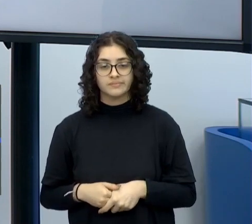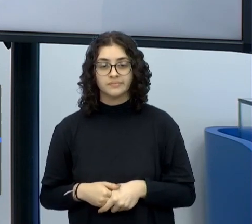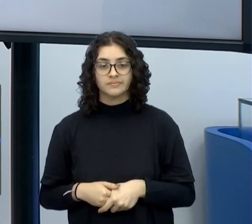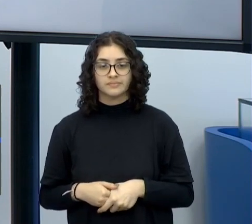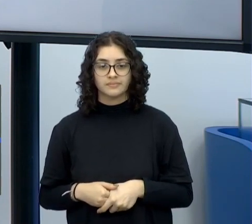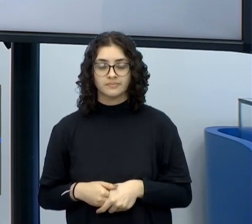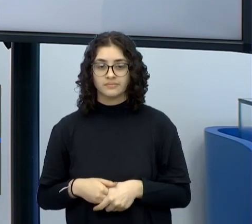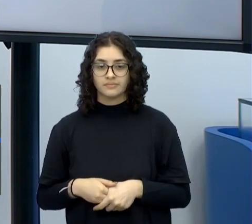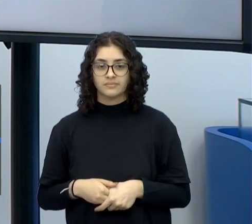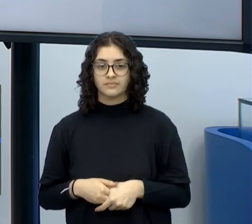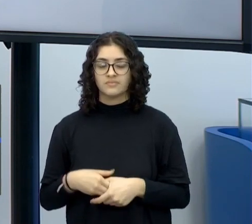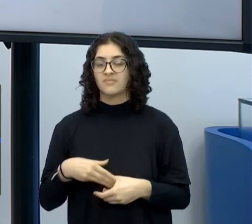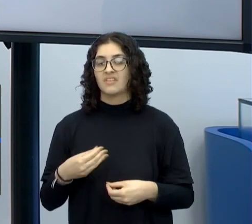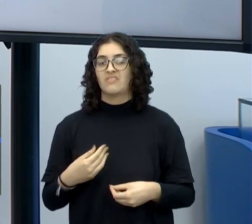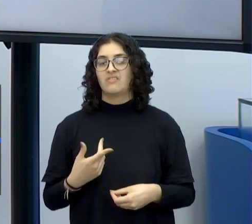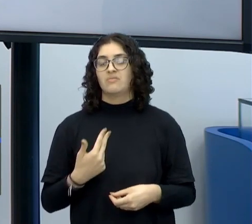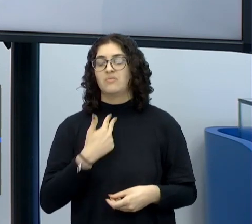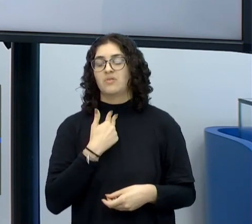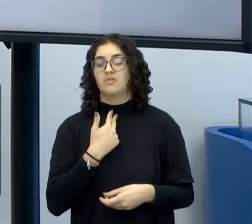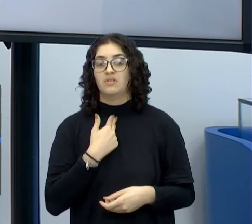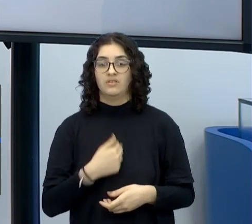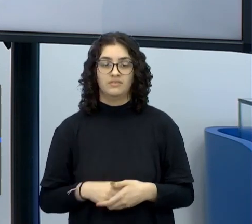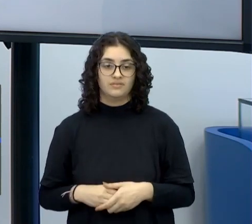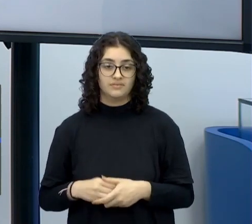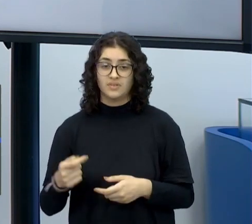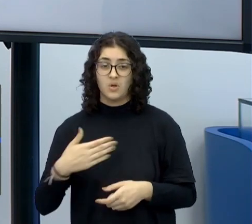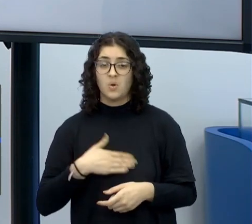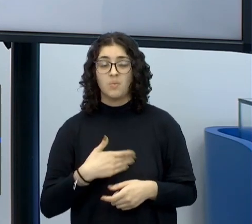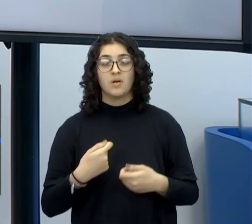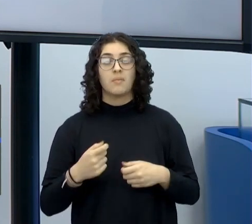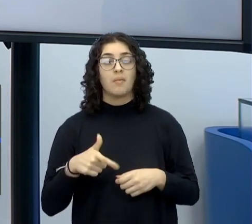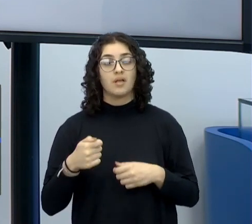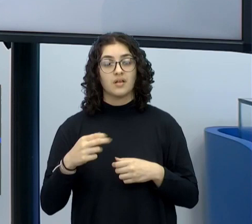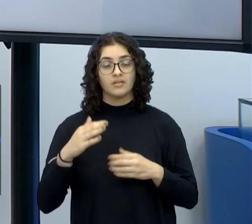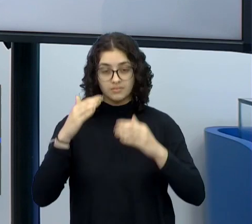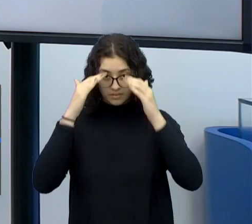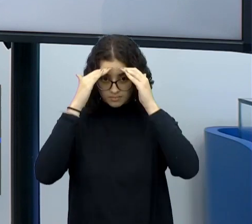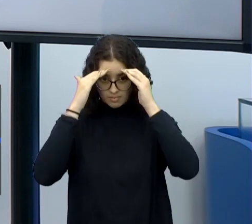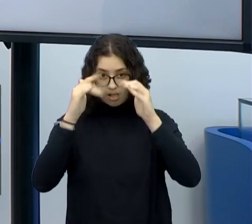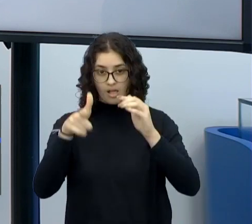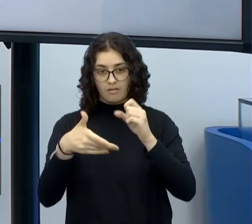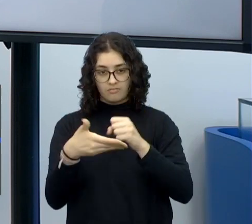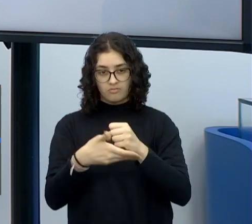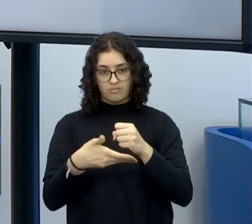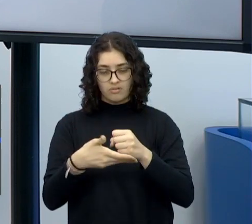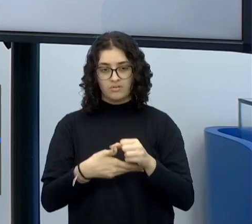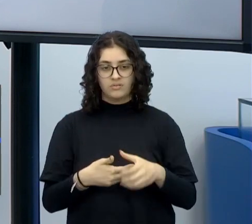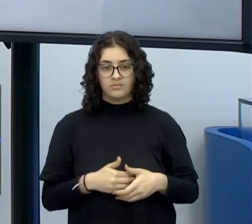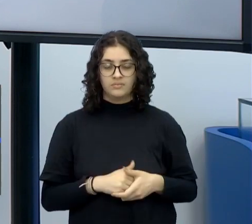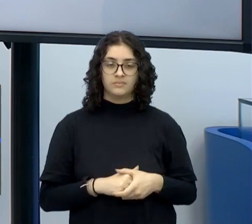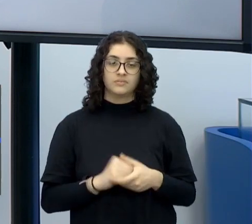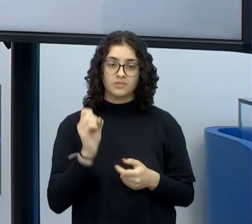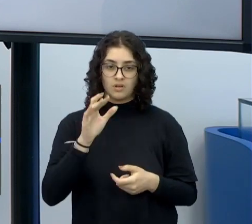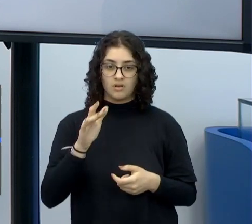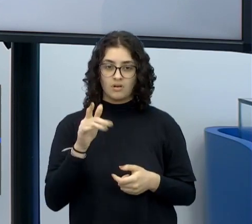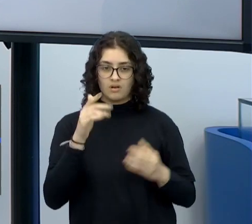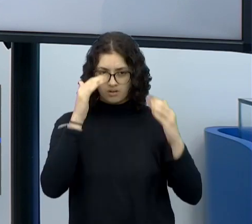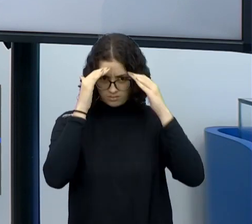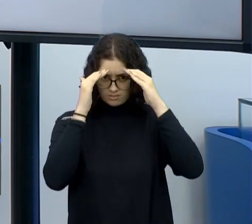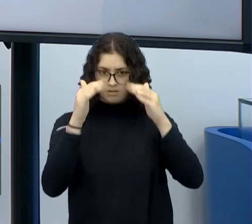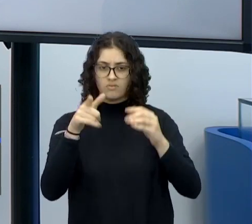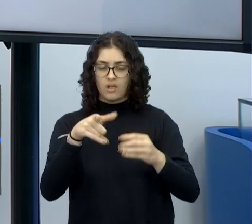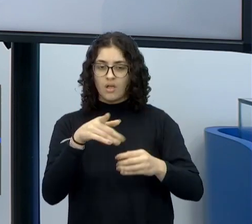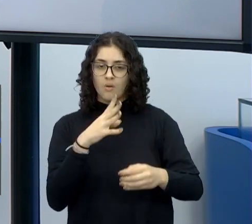vamos falar assim, não tem como falar, não, Sim. você não pode gostar, não precisa gostar, mas tem que respeitar, o respeito é fundamental. E você só respeita se você